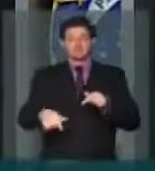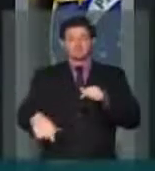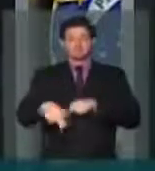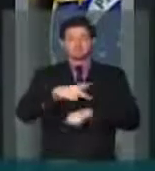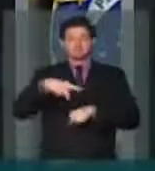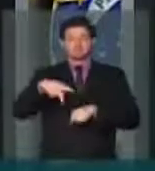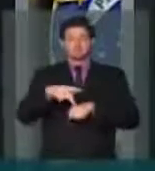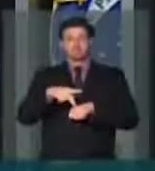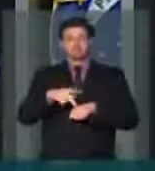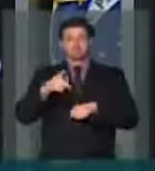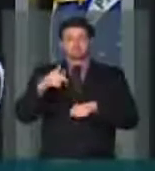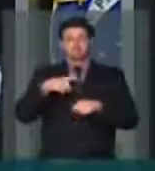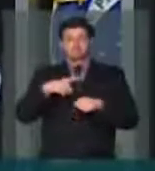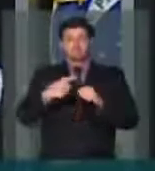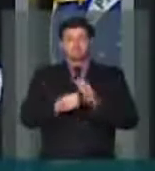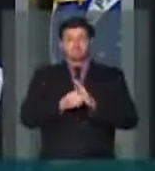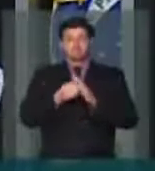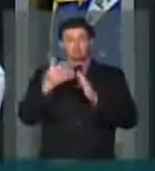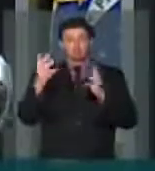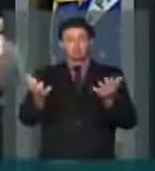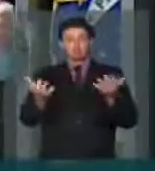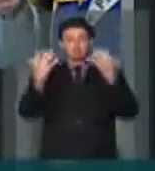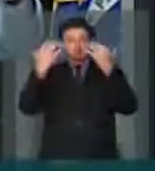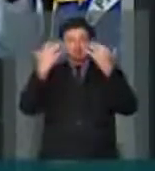viveu alguns grandes escândalos.